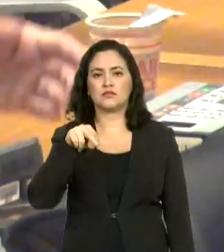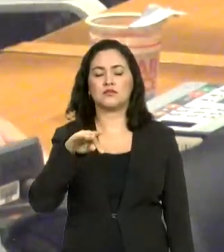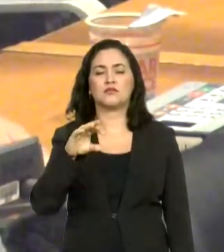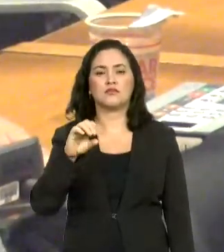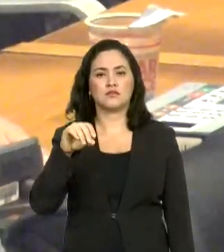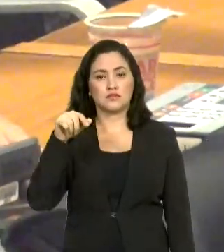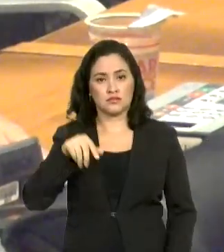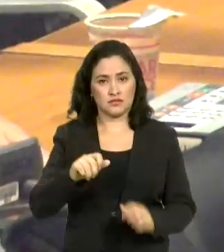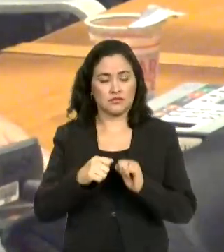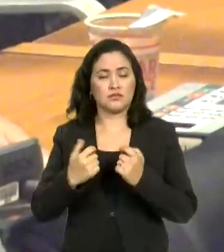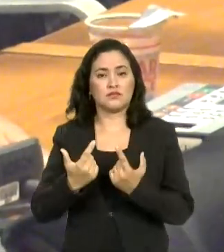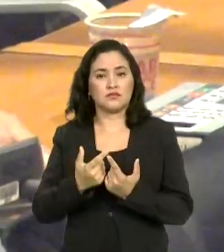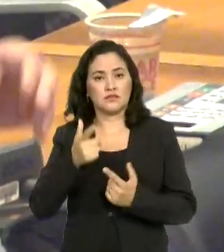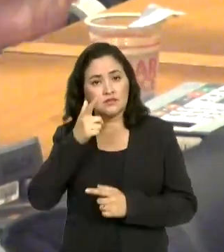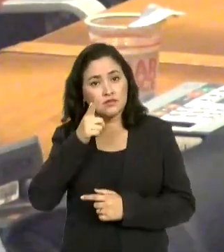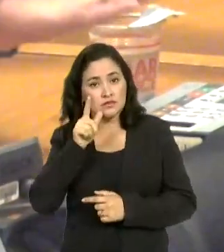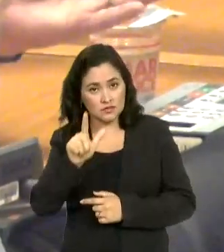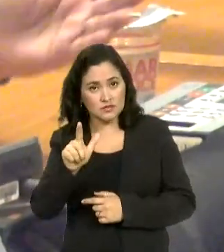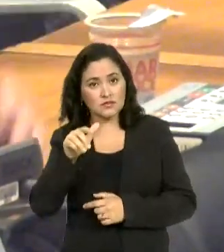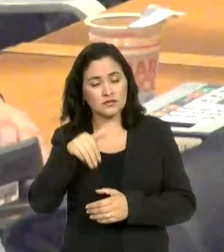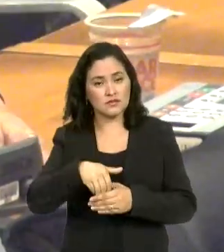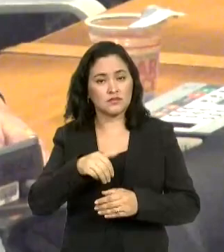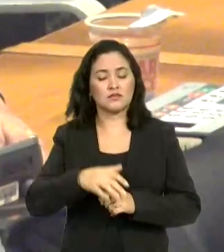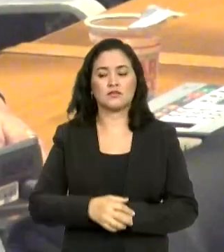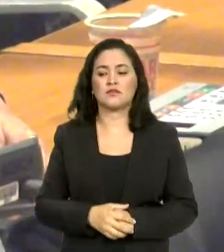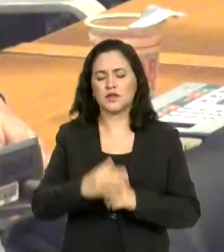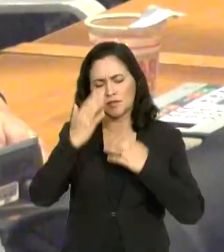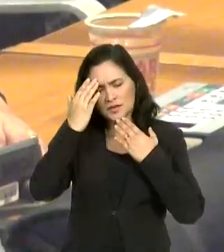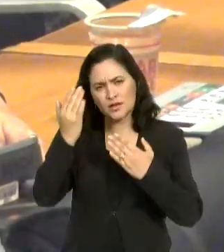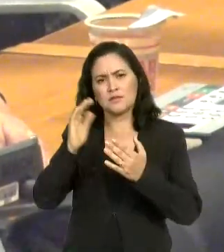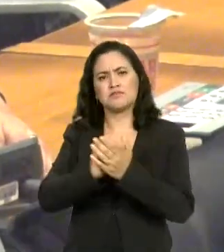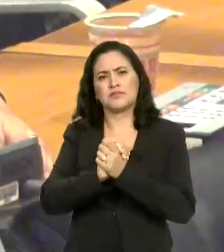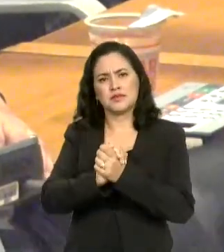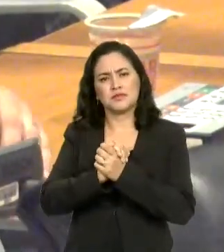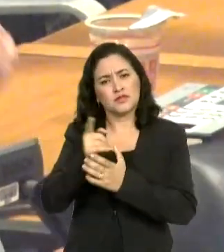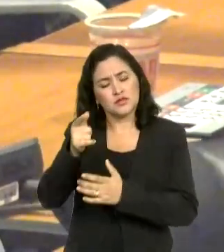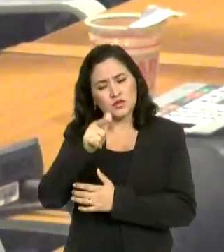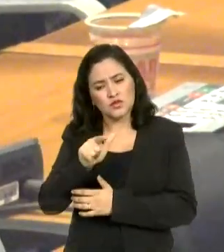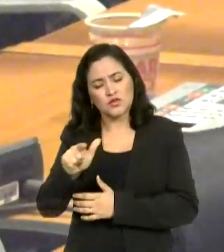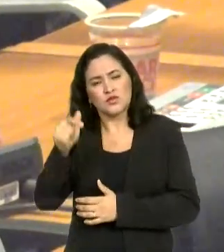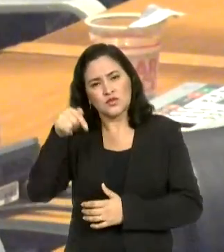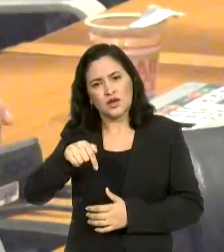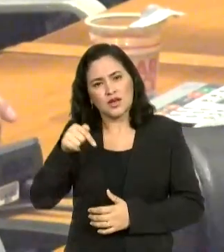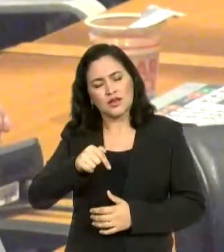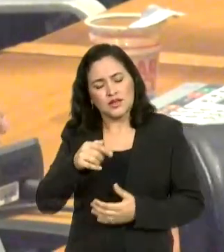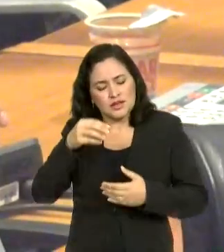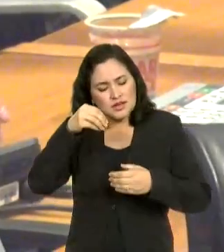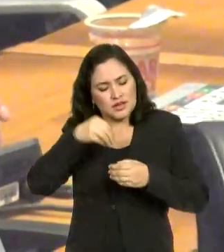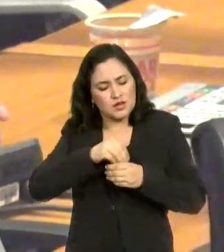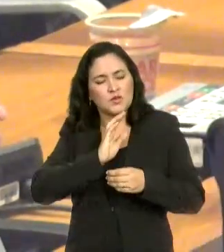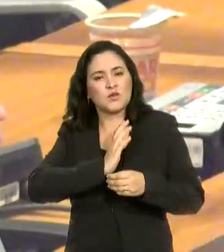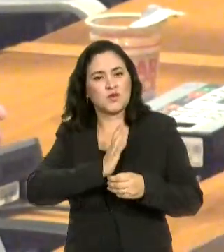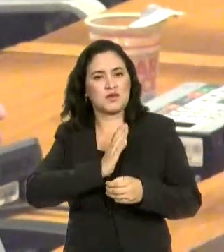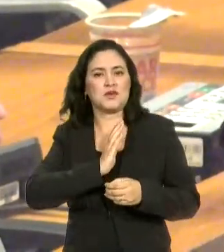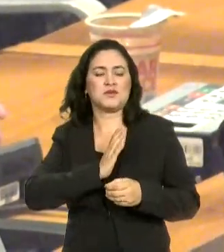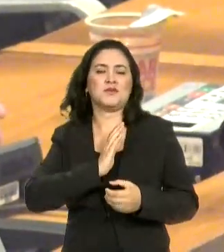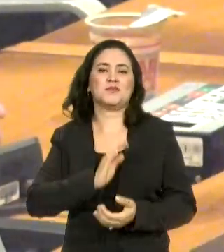ainda continua aqui dentro dos nossos corações, essa casa sempre será sua. Deputada Betel,